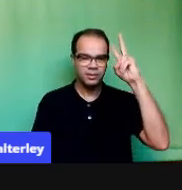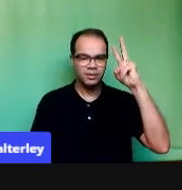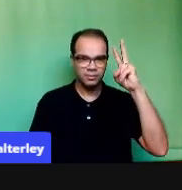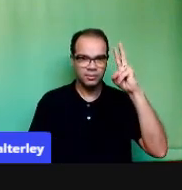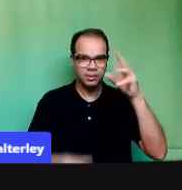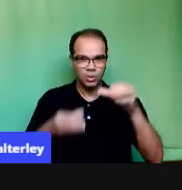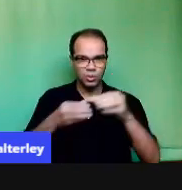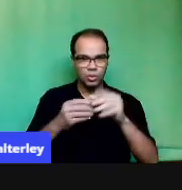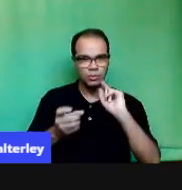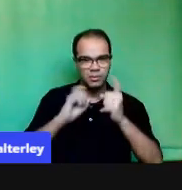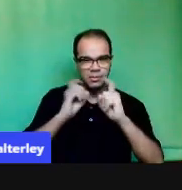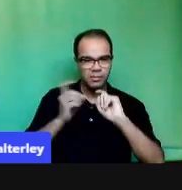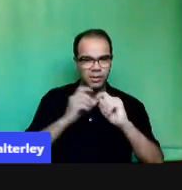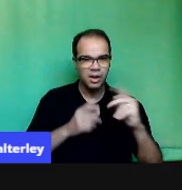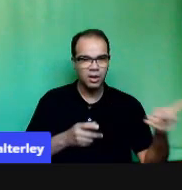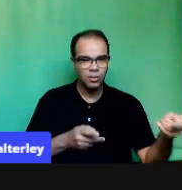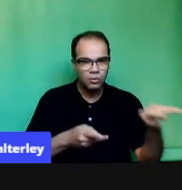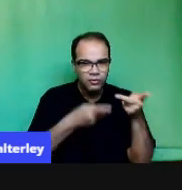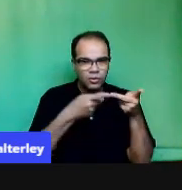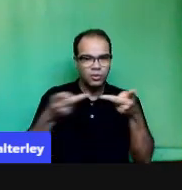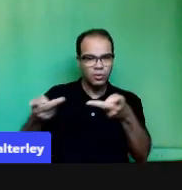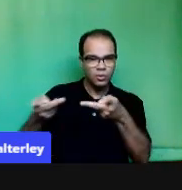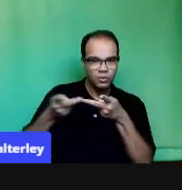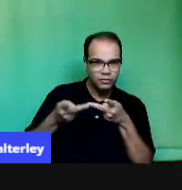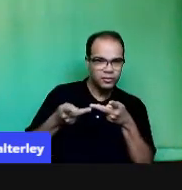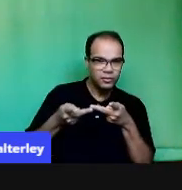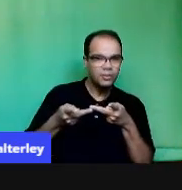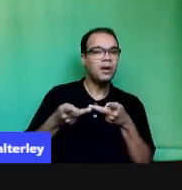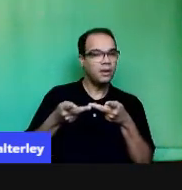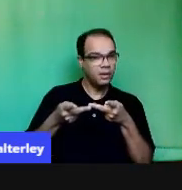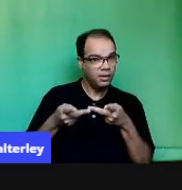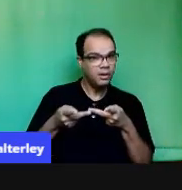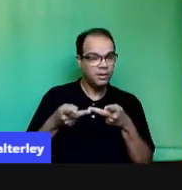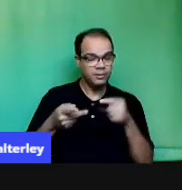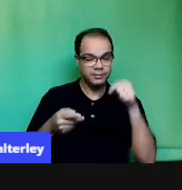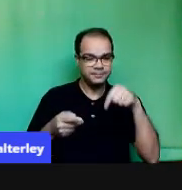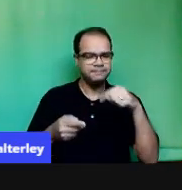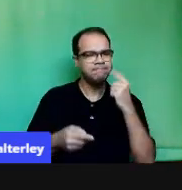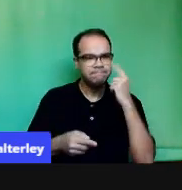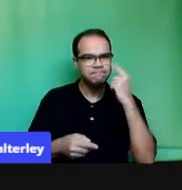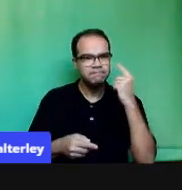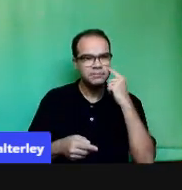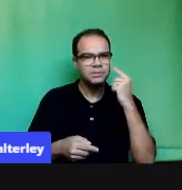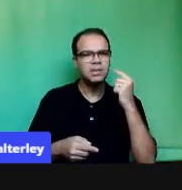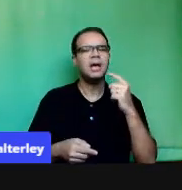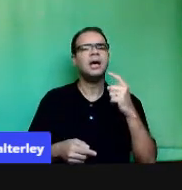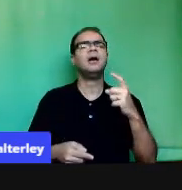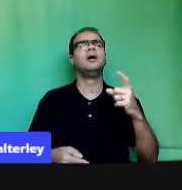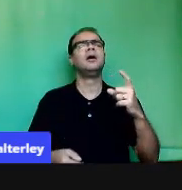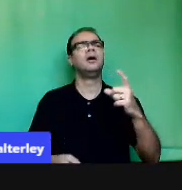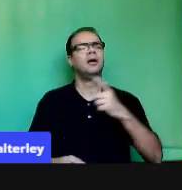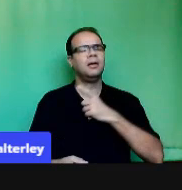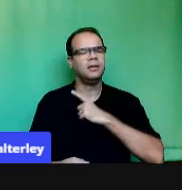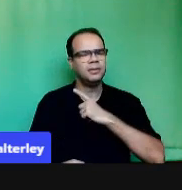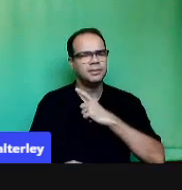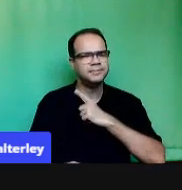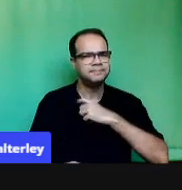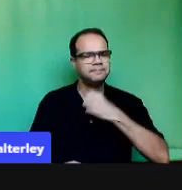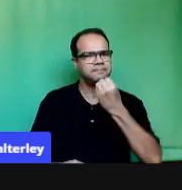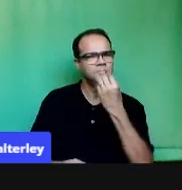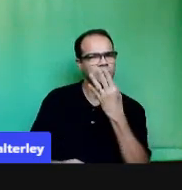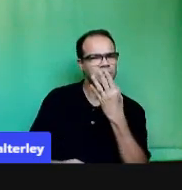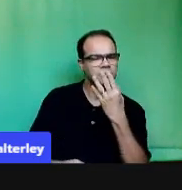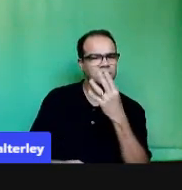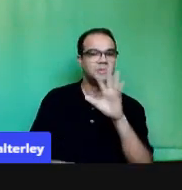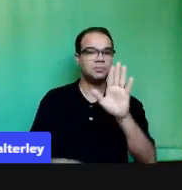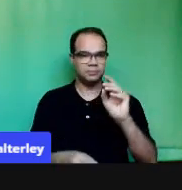bem-estar animal, que são os conteúdos que normalmente a gente acessa realmente na rede, né? Se você entrar na